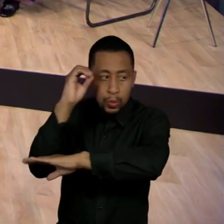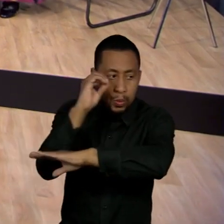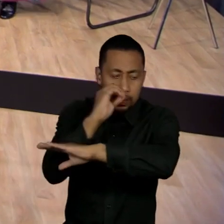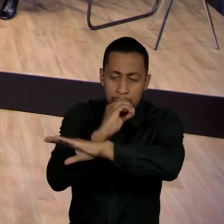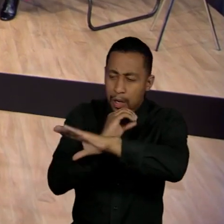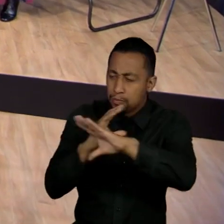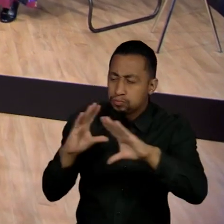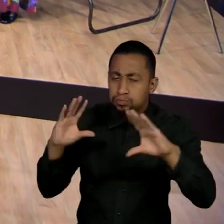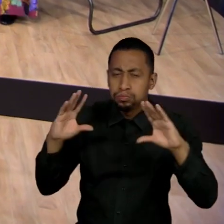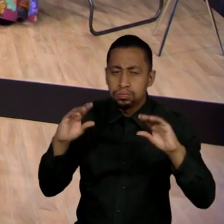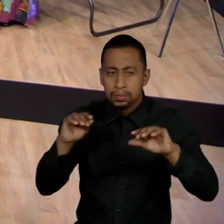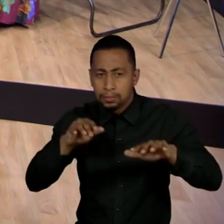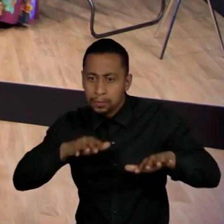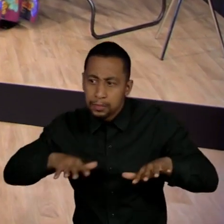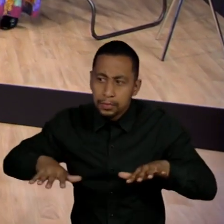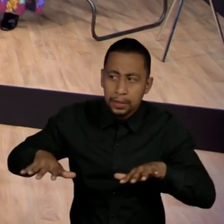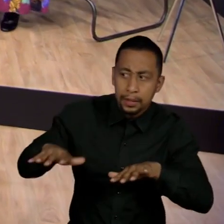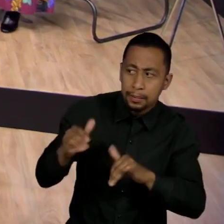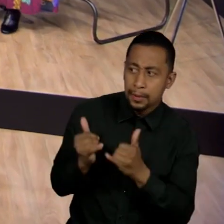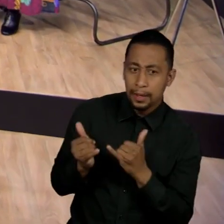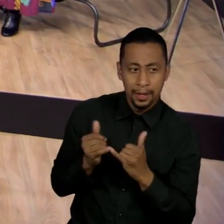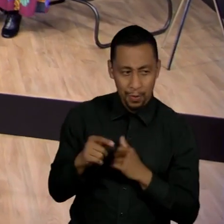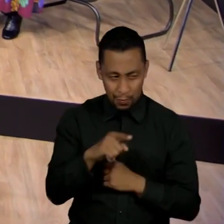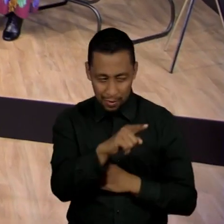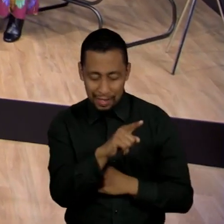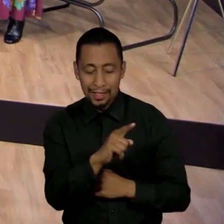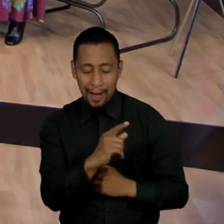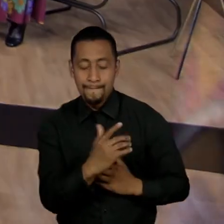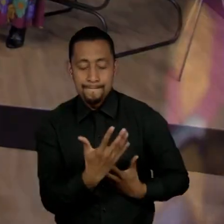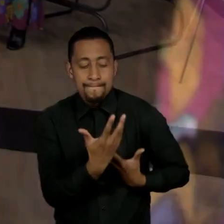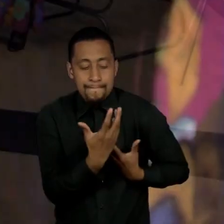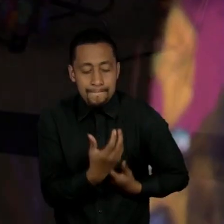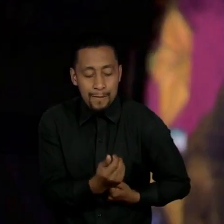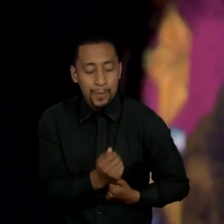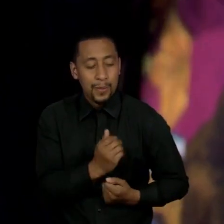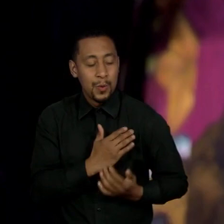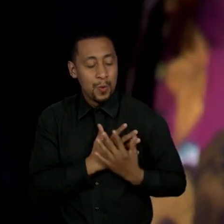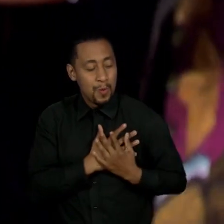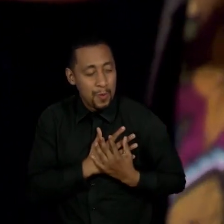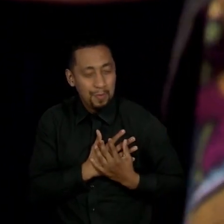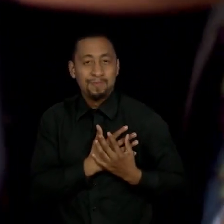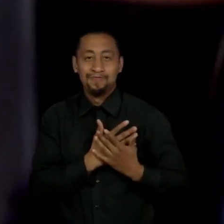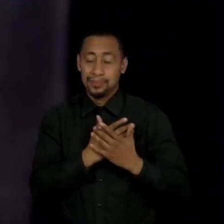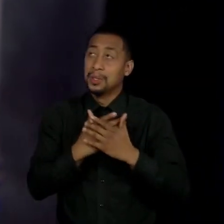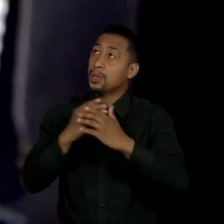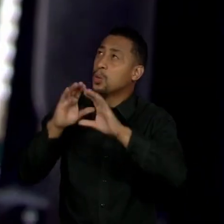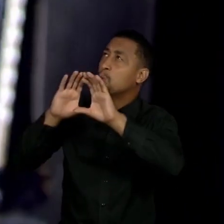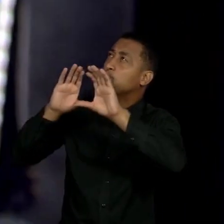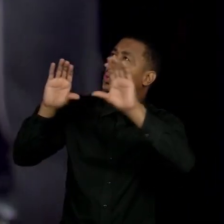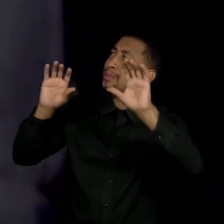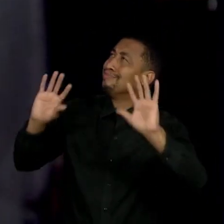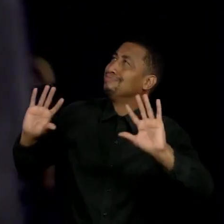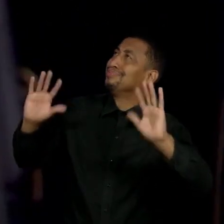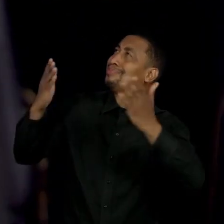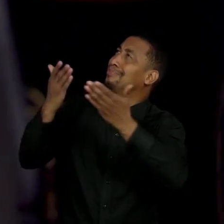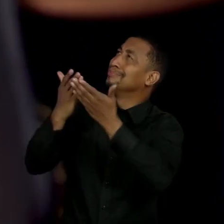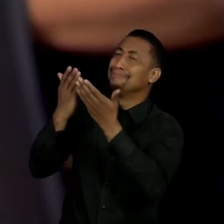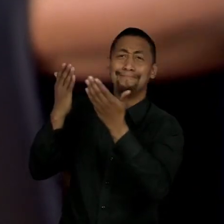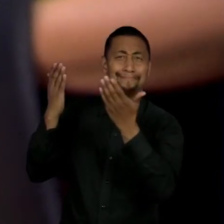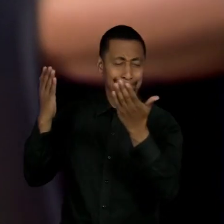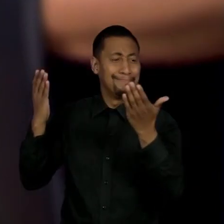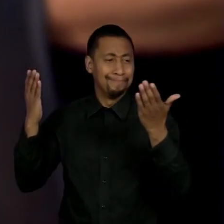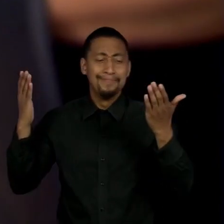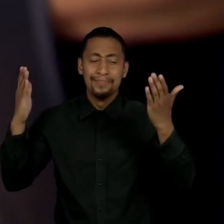essa que tu me deste o coração. O céu estava assim em festa, porque